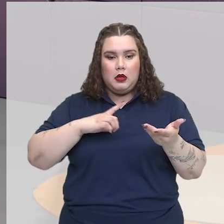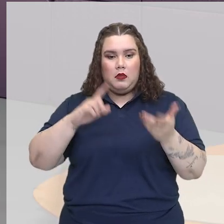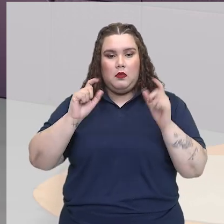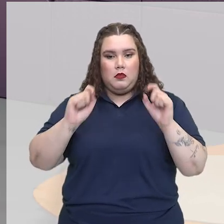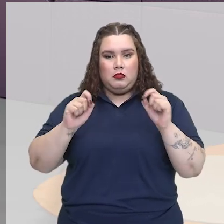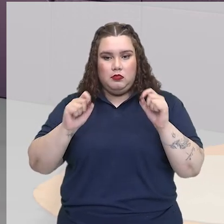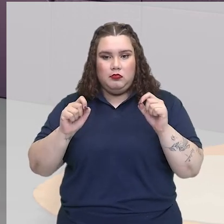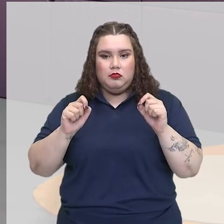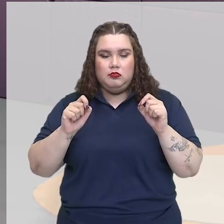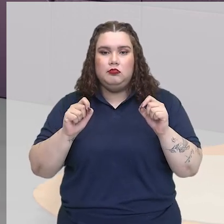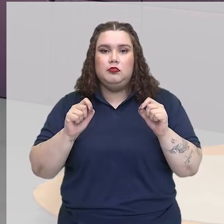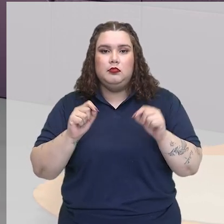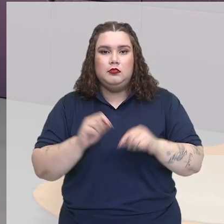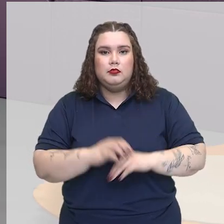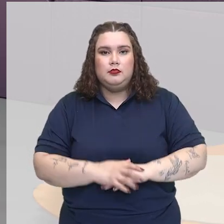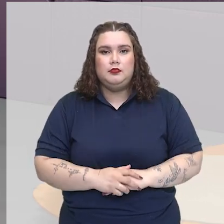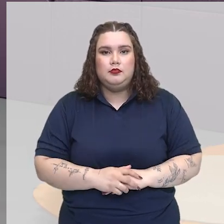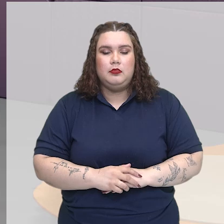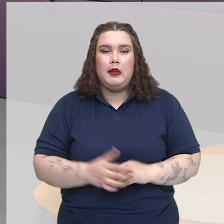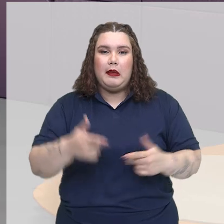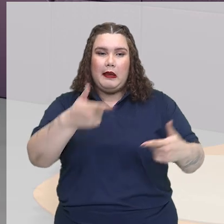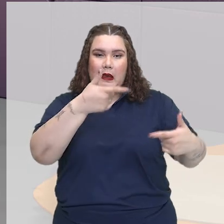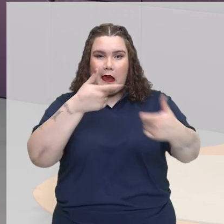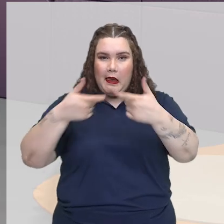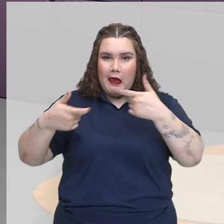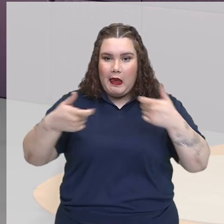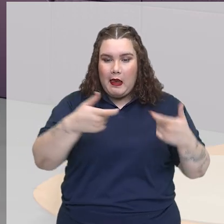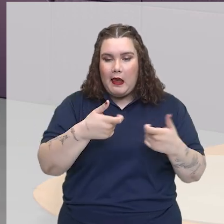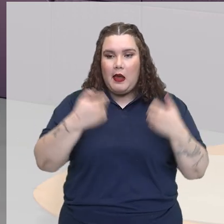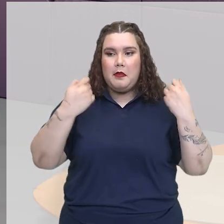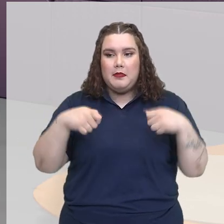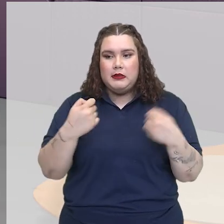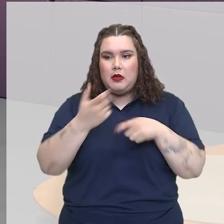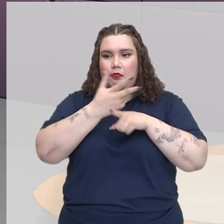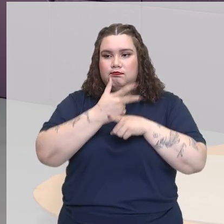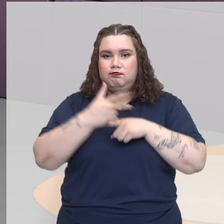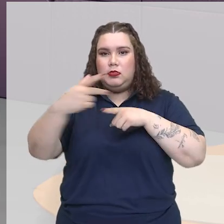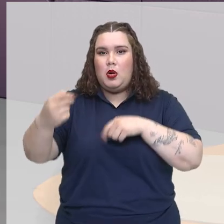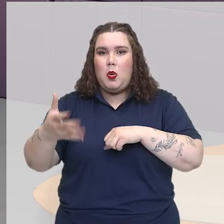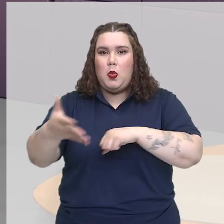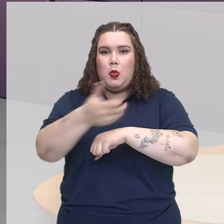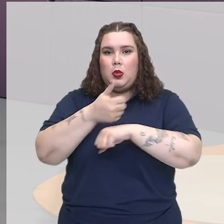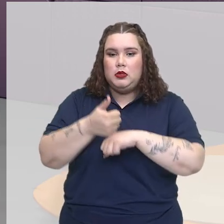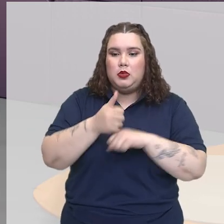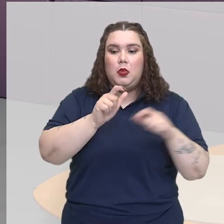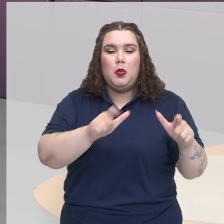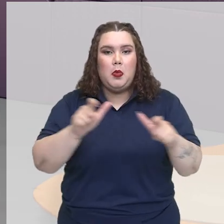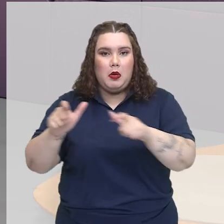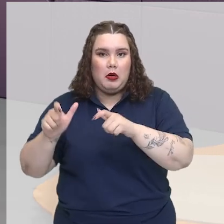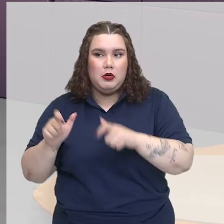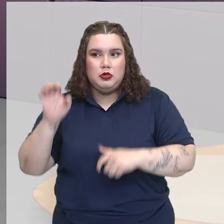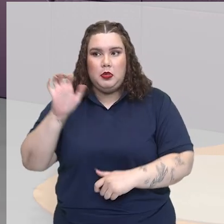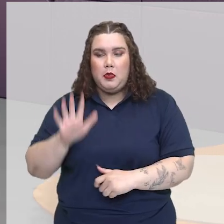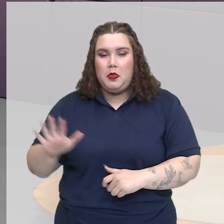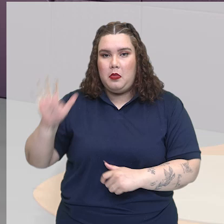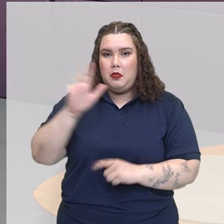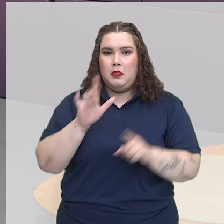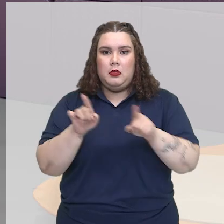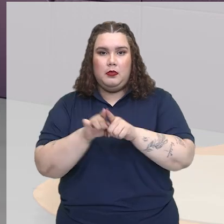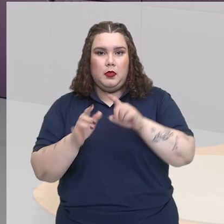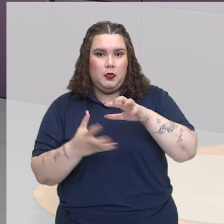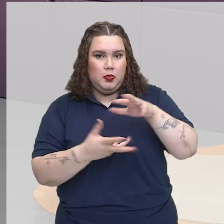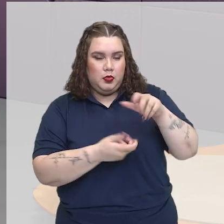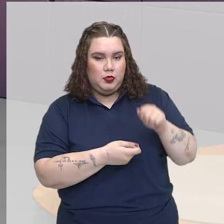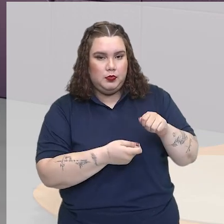uma complexa guerra por territórios dentro da Europa e no mundo também. Assim como o